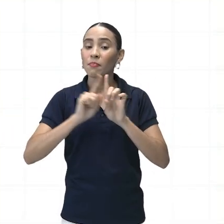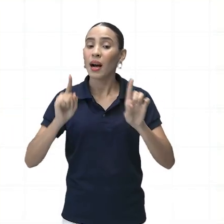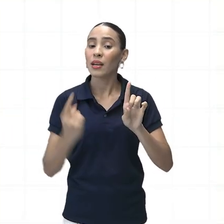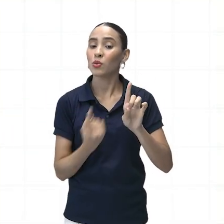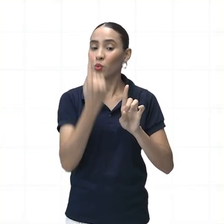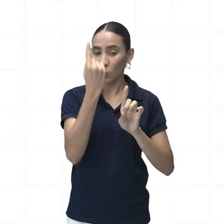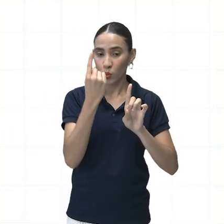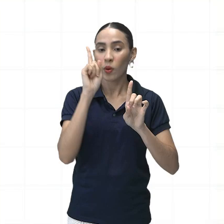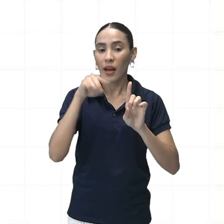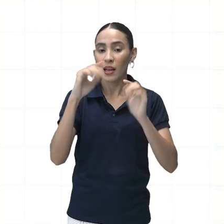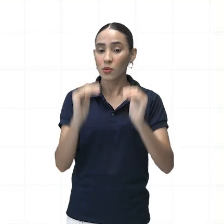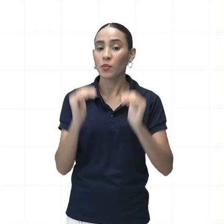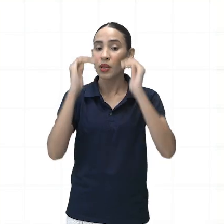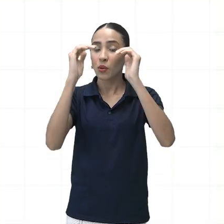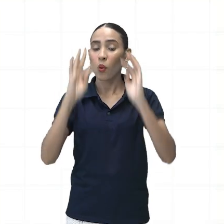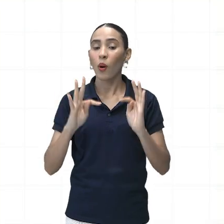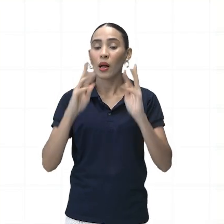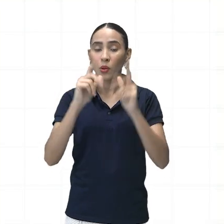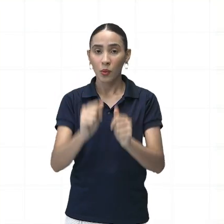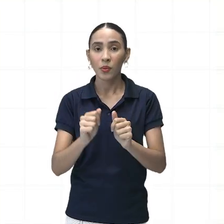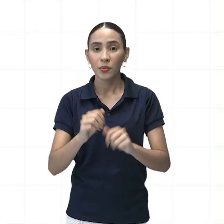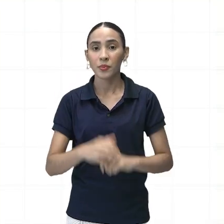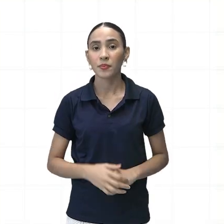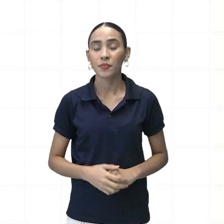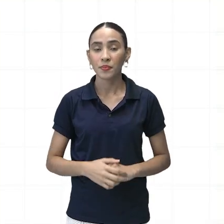um deles é superior a todos.